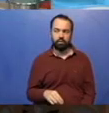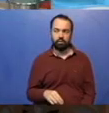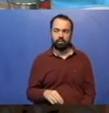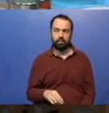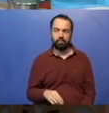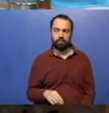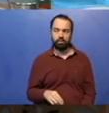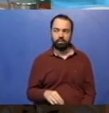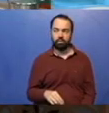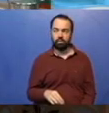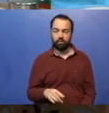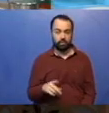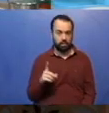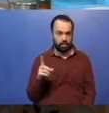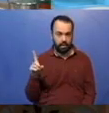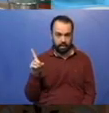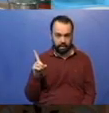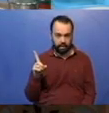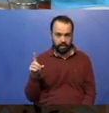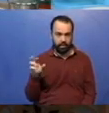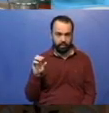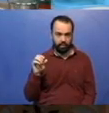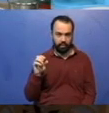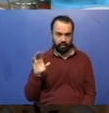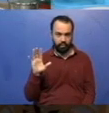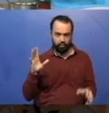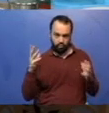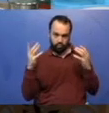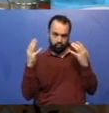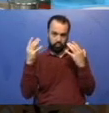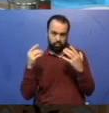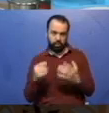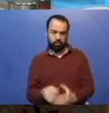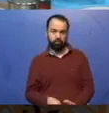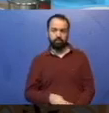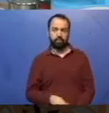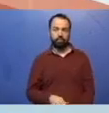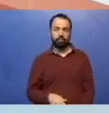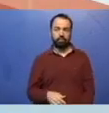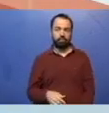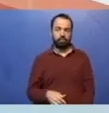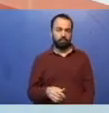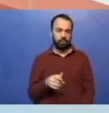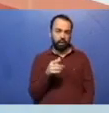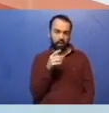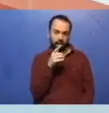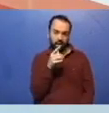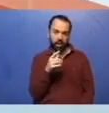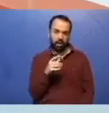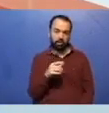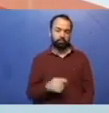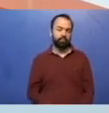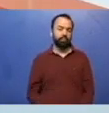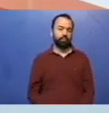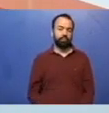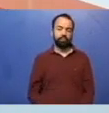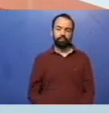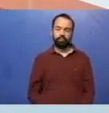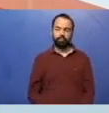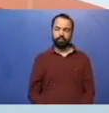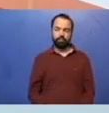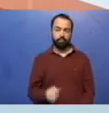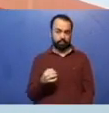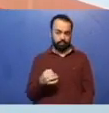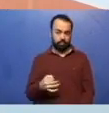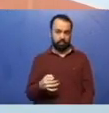é vapor, tá? Essa fumacinha que vocês estão vendo sair daqui, nós podemos também falar que é um tipo de um vapor, ok?